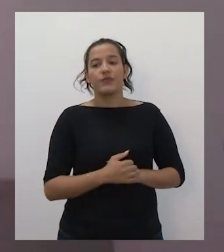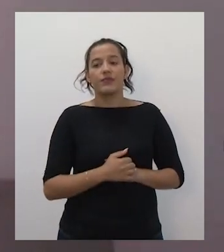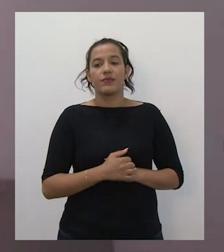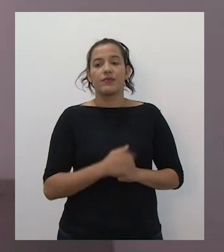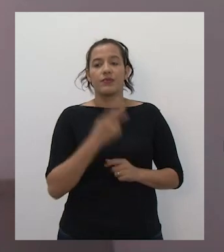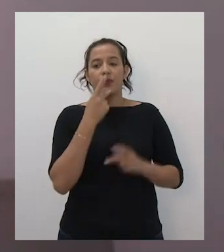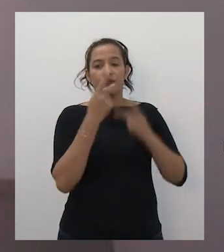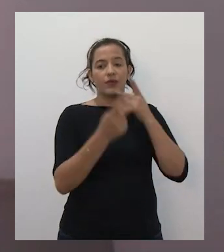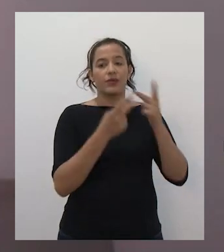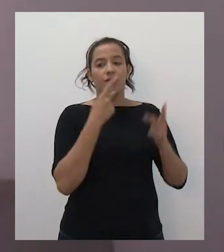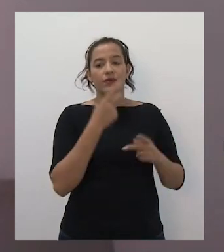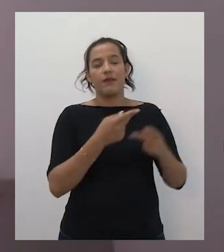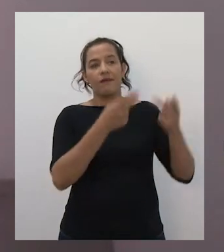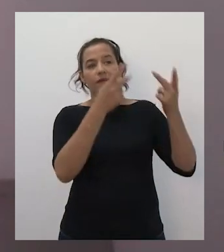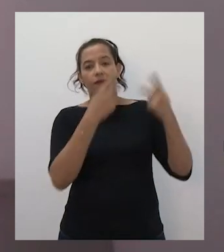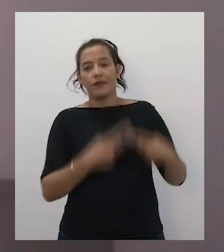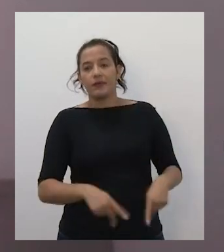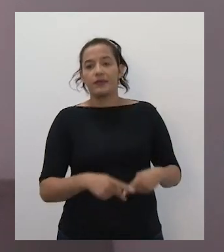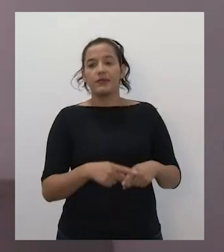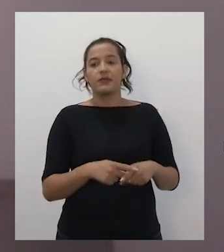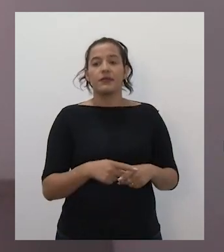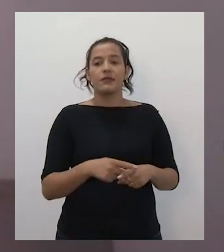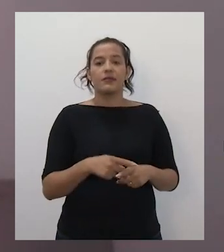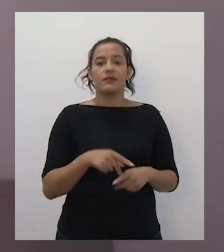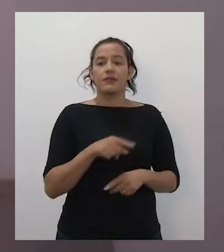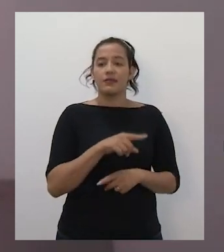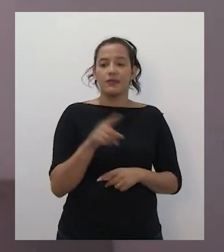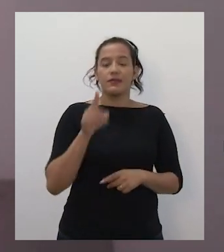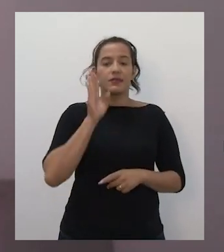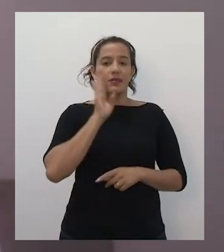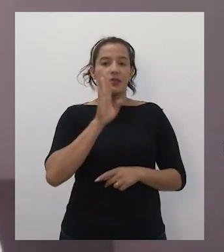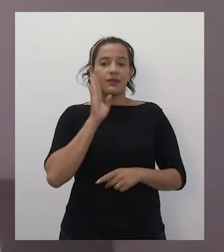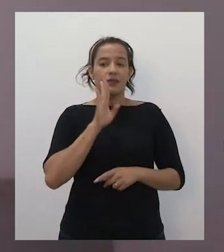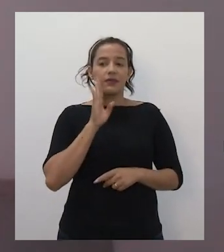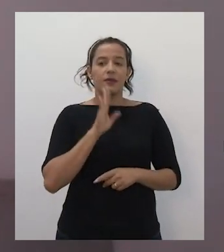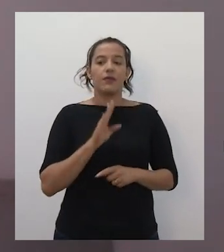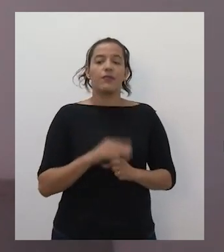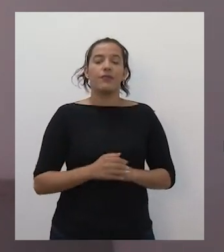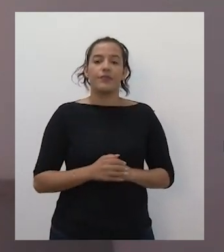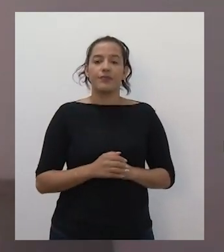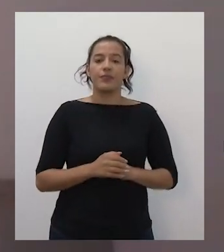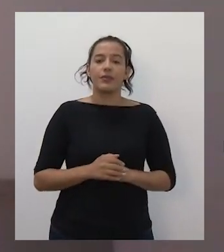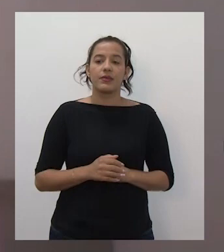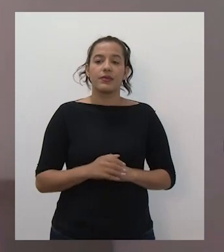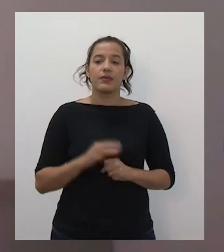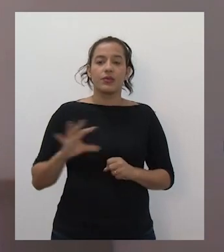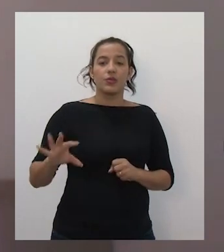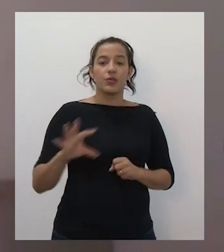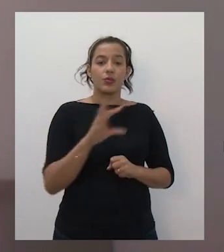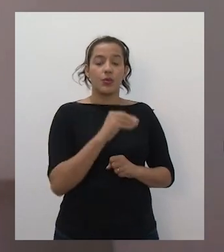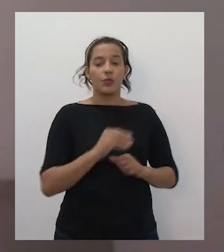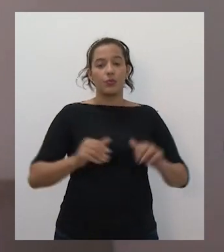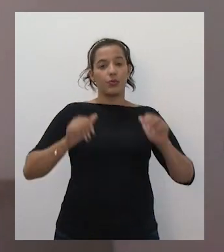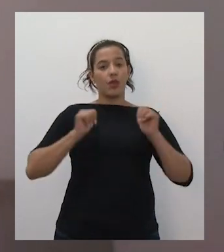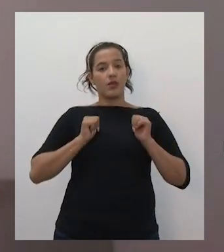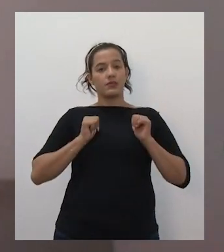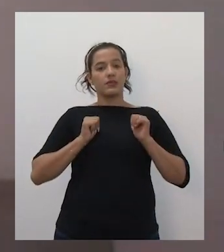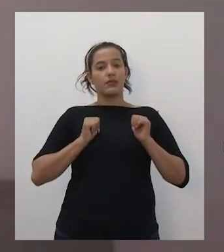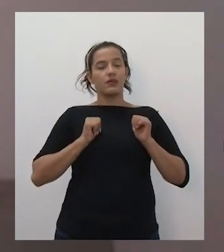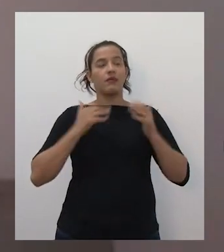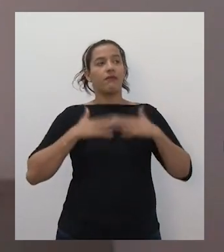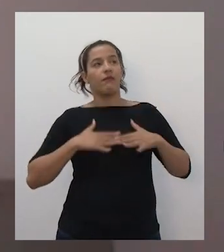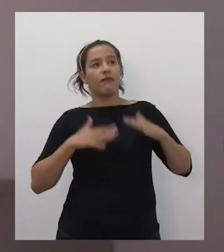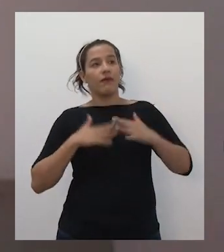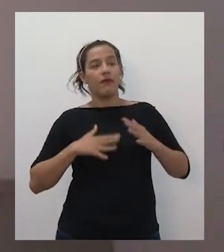disso, né? Lá vem o Newton e tal, isso é muito legal. Você está tirando todo mundo da zona de conforto, né? Você